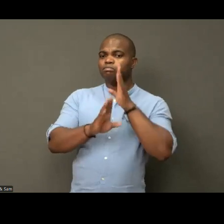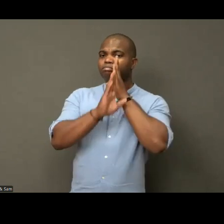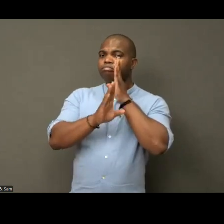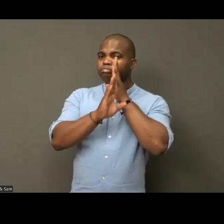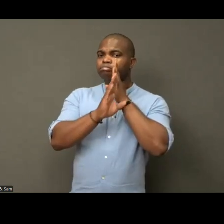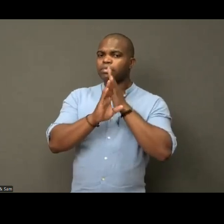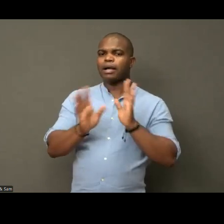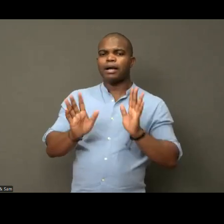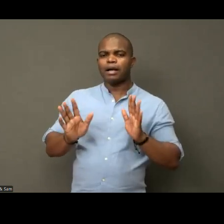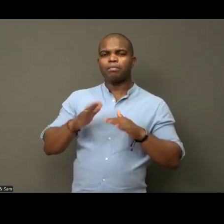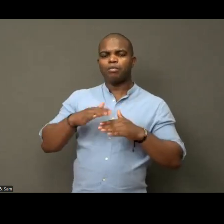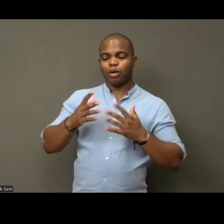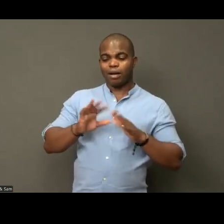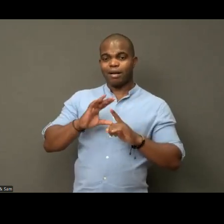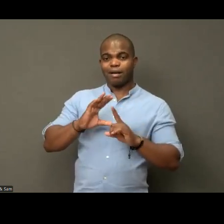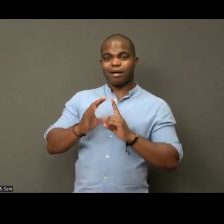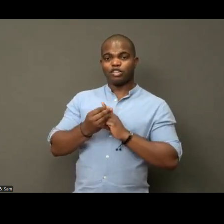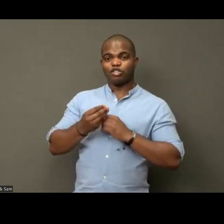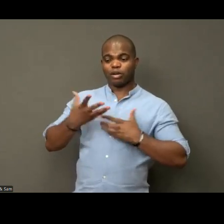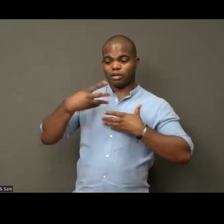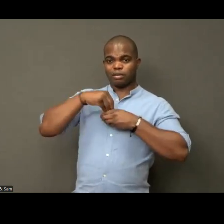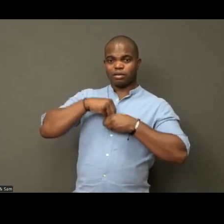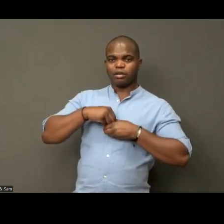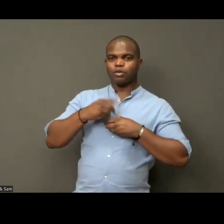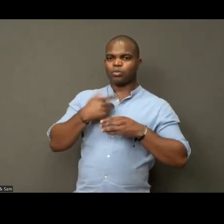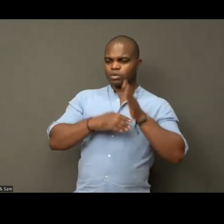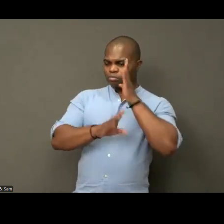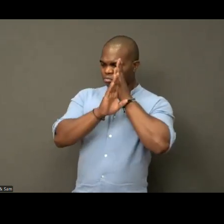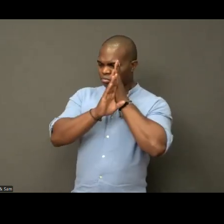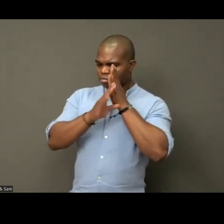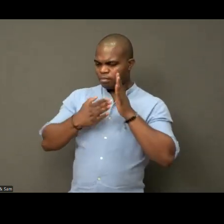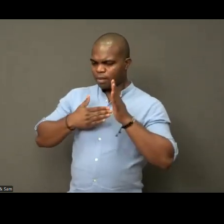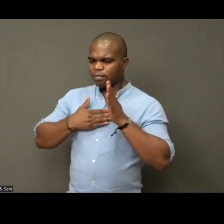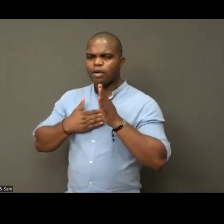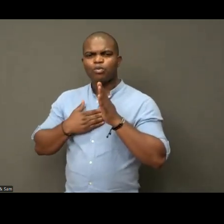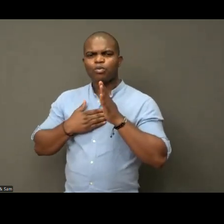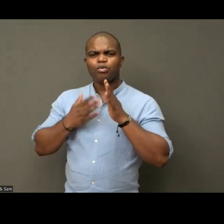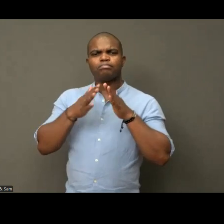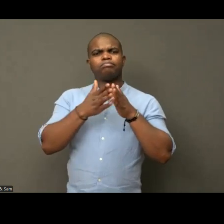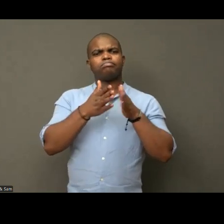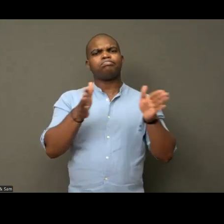das minorias afrodisíacas. E, por exemplo,